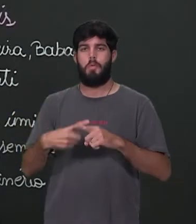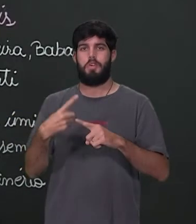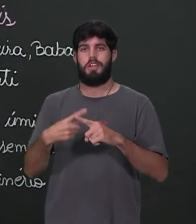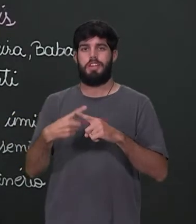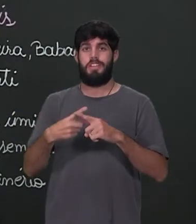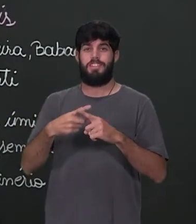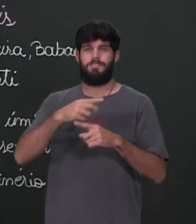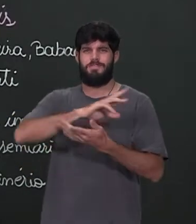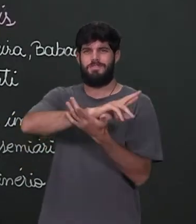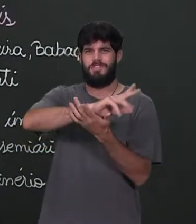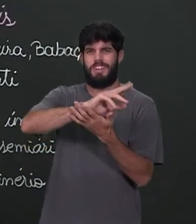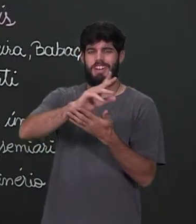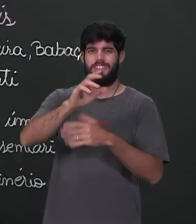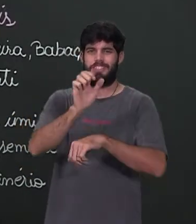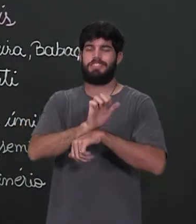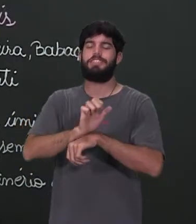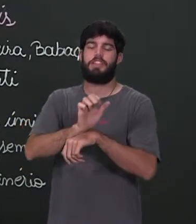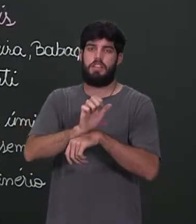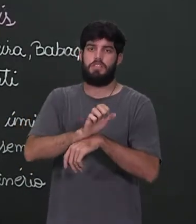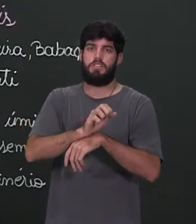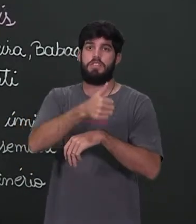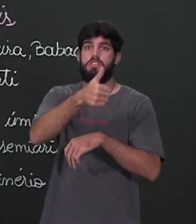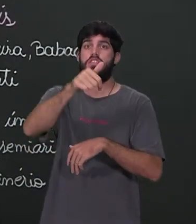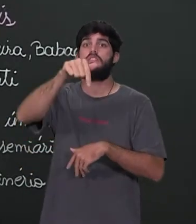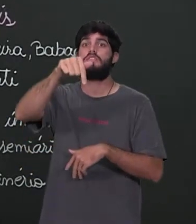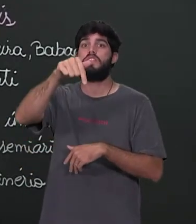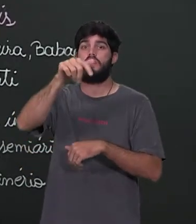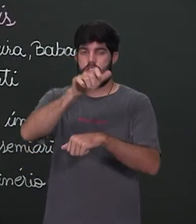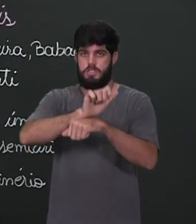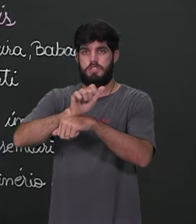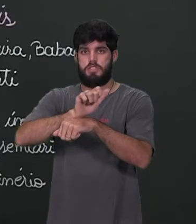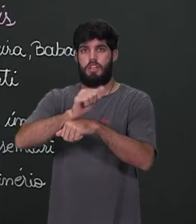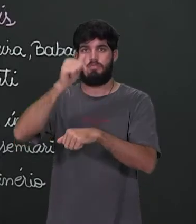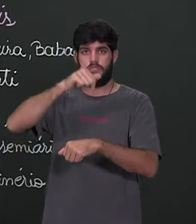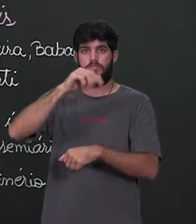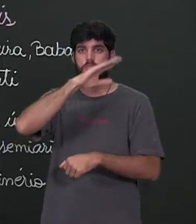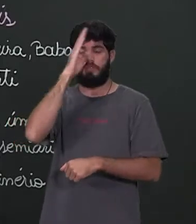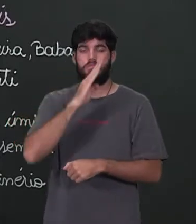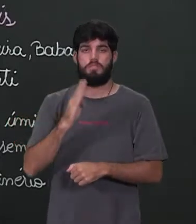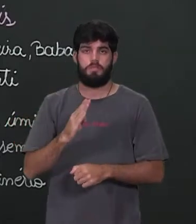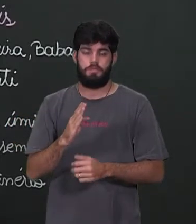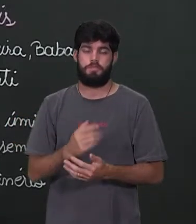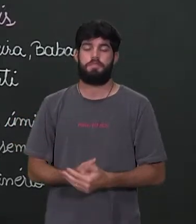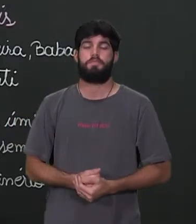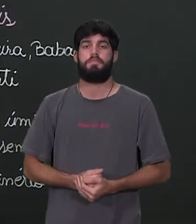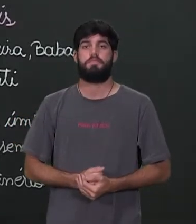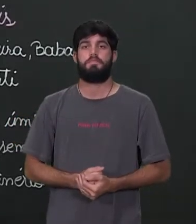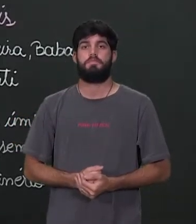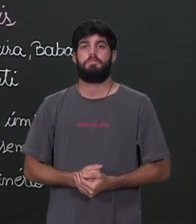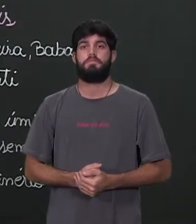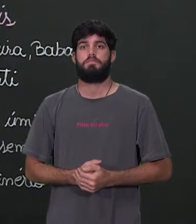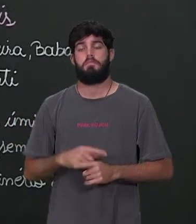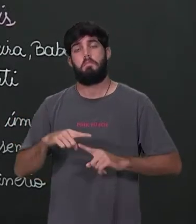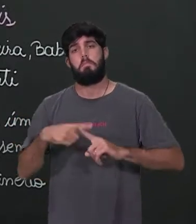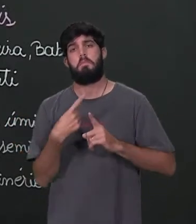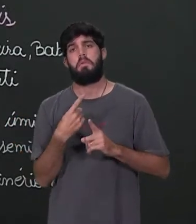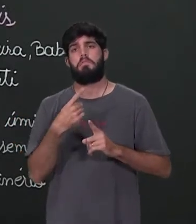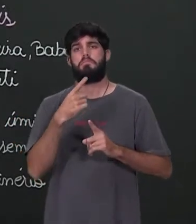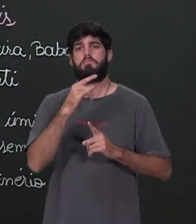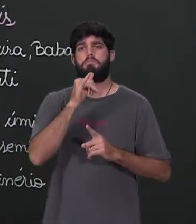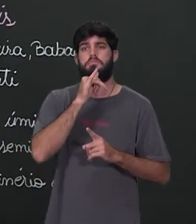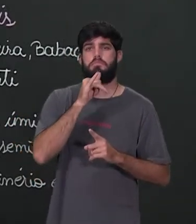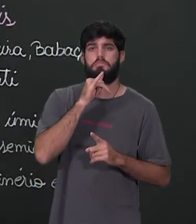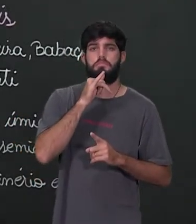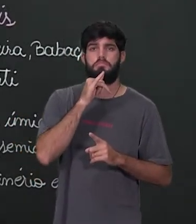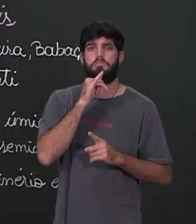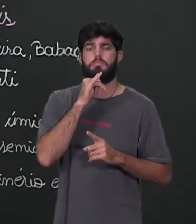A Mata Atlântica vai estar aí entre 17 estados do nosso país, então é bastante coisa. Ele varia um pouco? Varia. Mas de um modo geral, esse